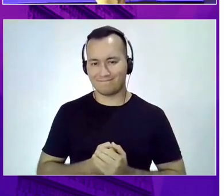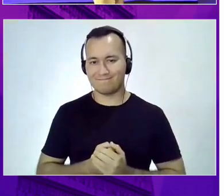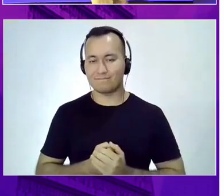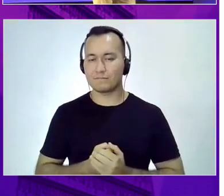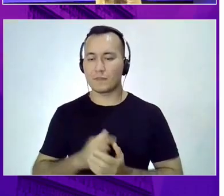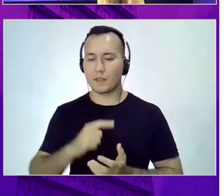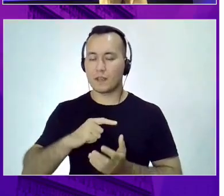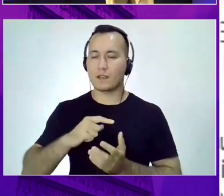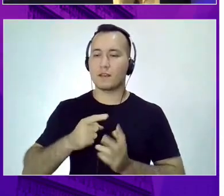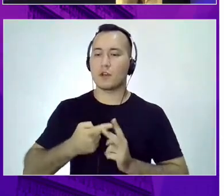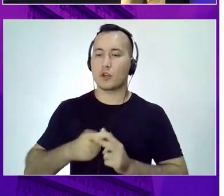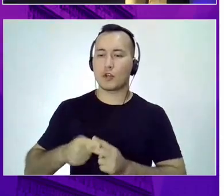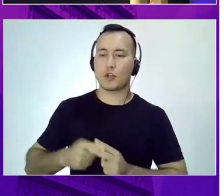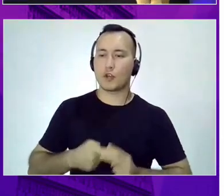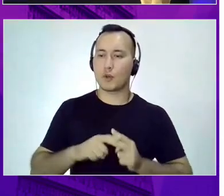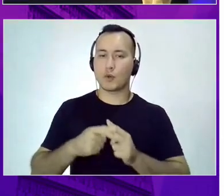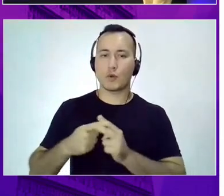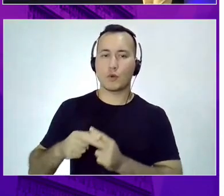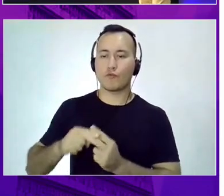o Safe2Pay.